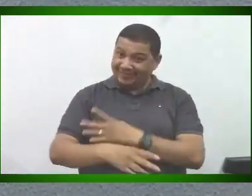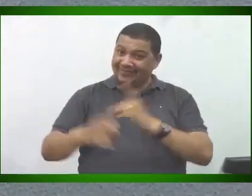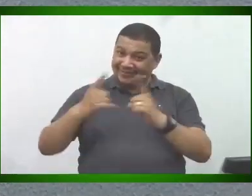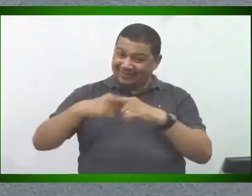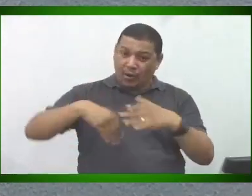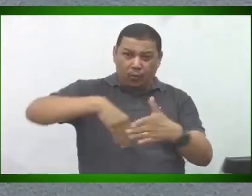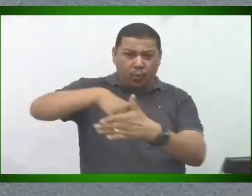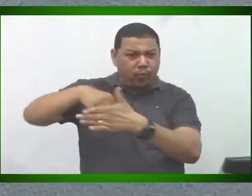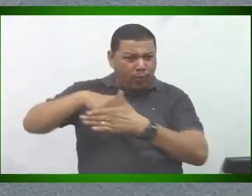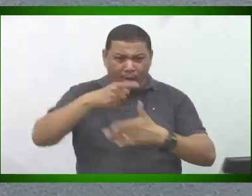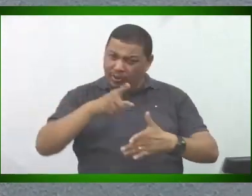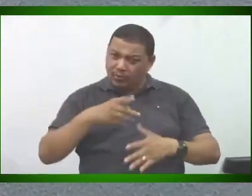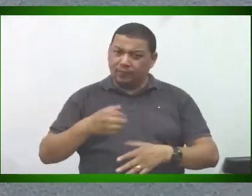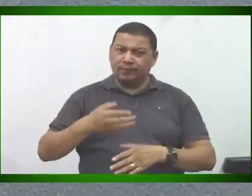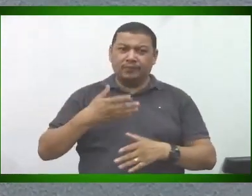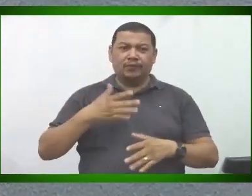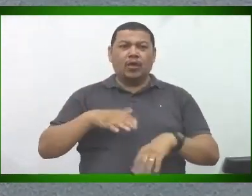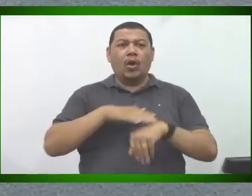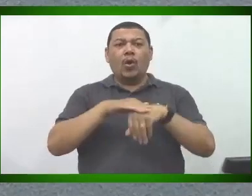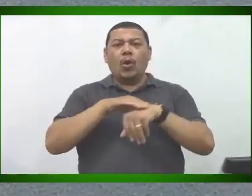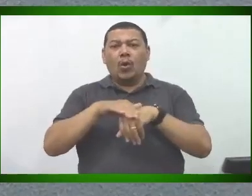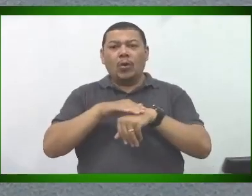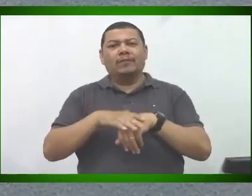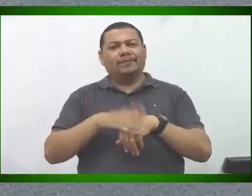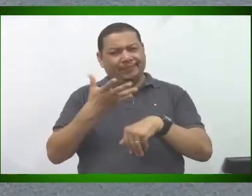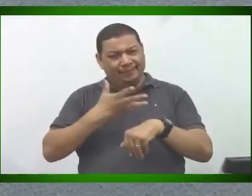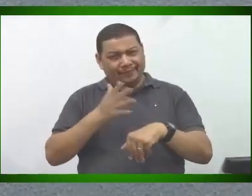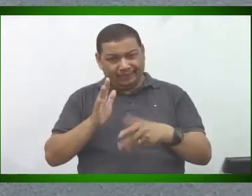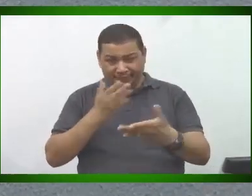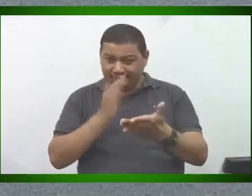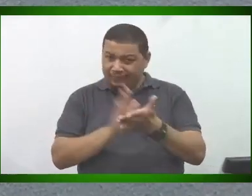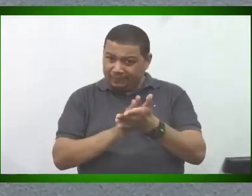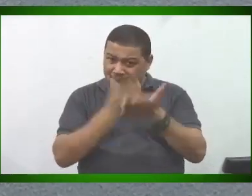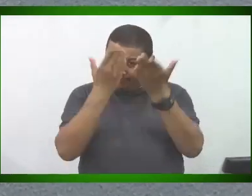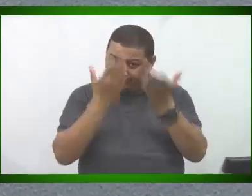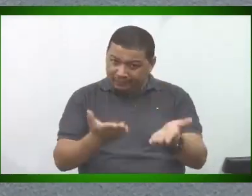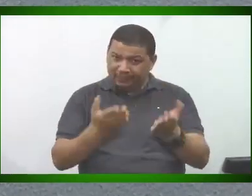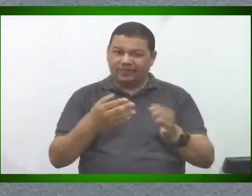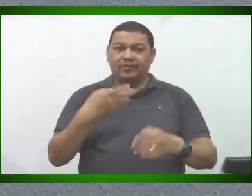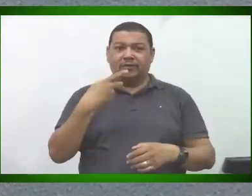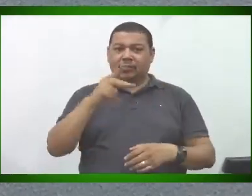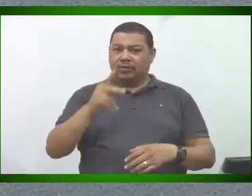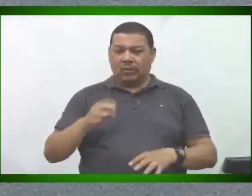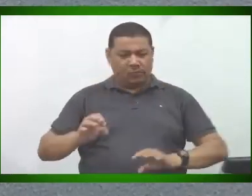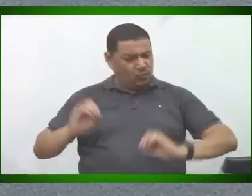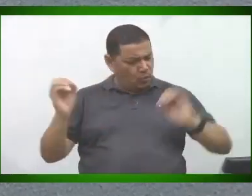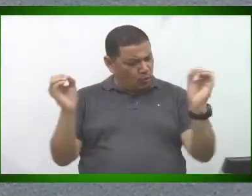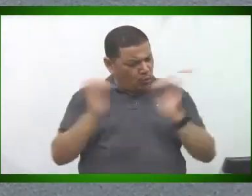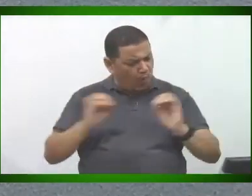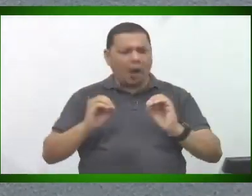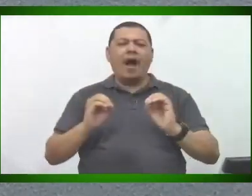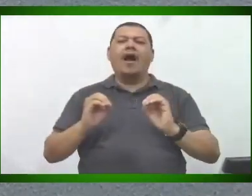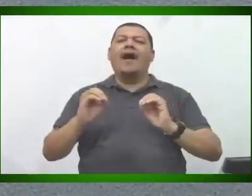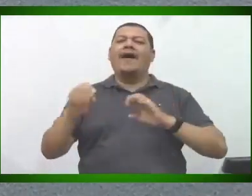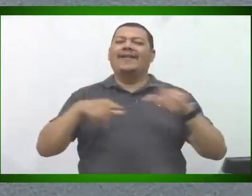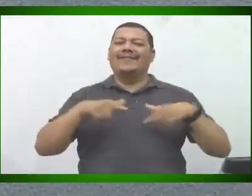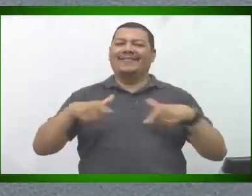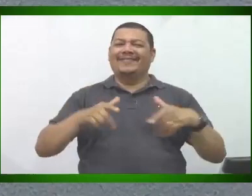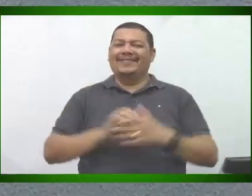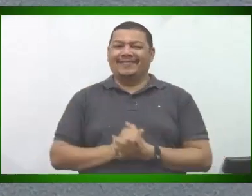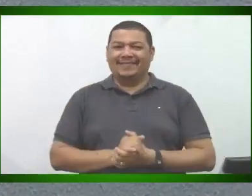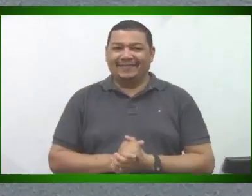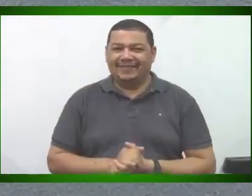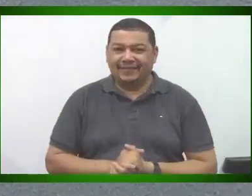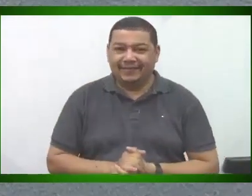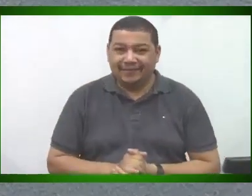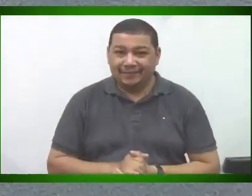que você vem transmitindo. Então, quero aqui parabenizar você por esse excelente trabalho. Como eu vinha